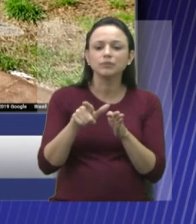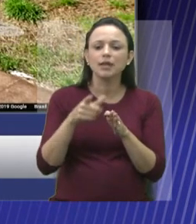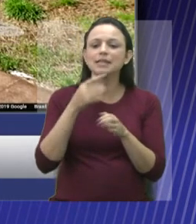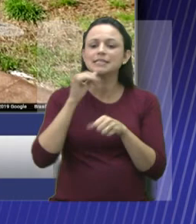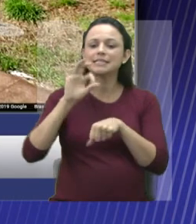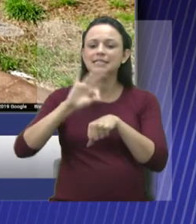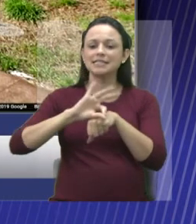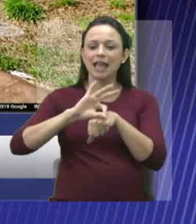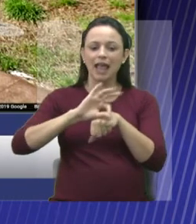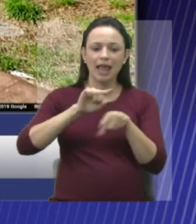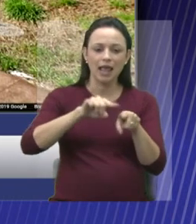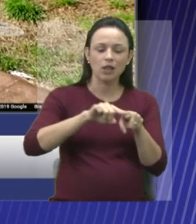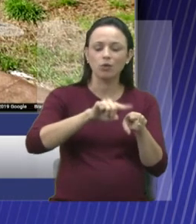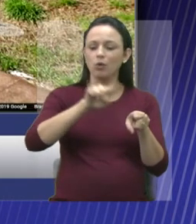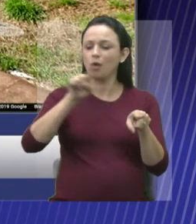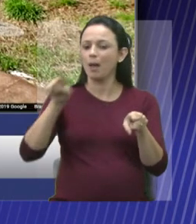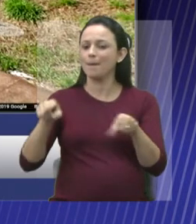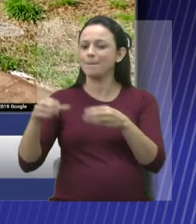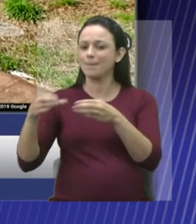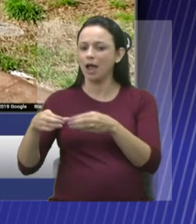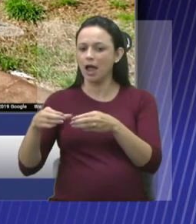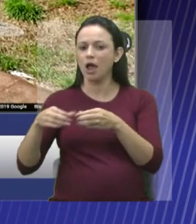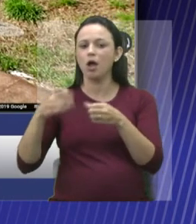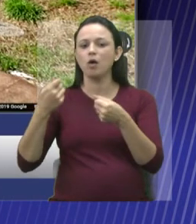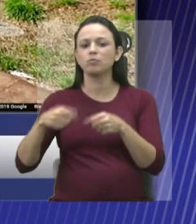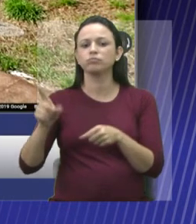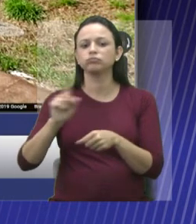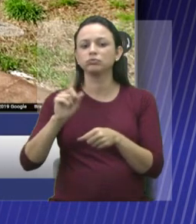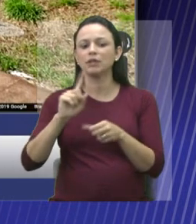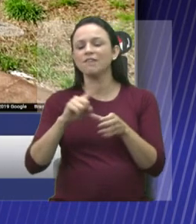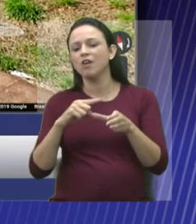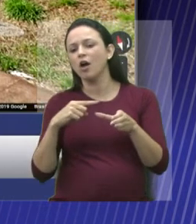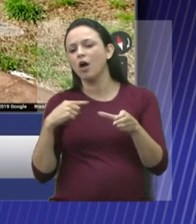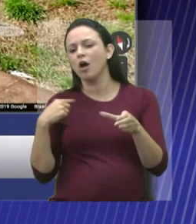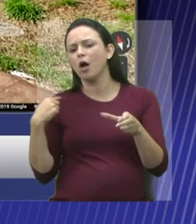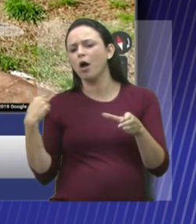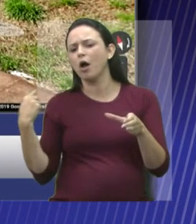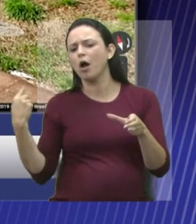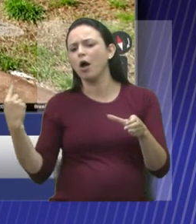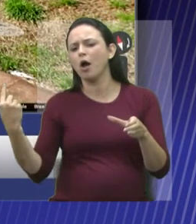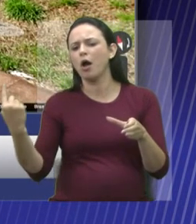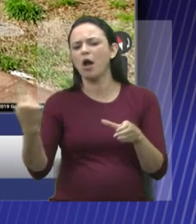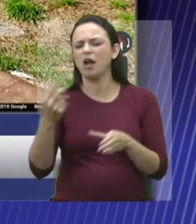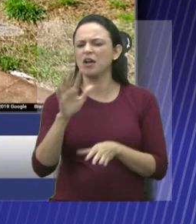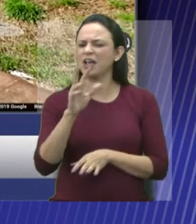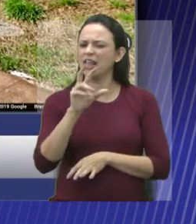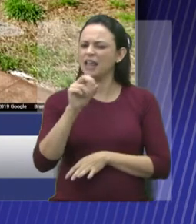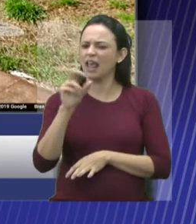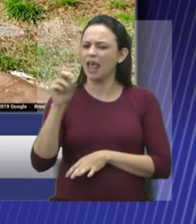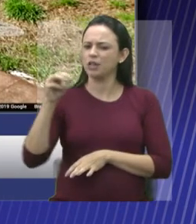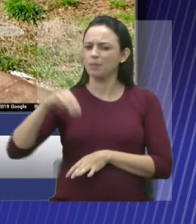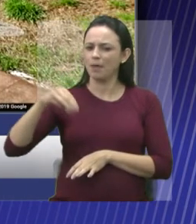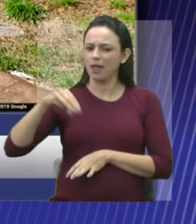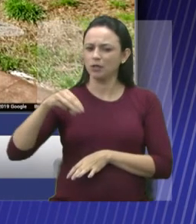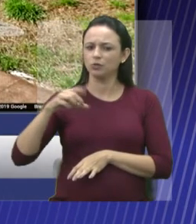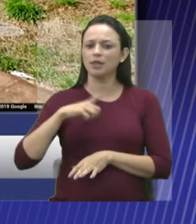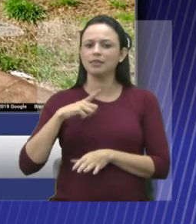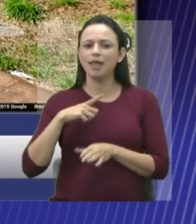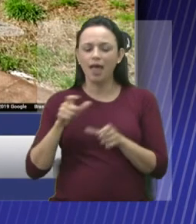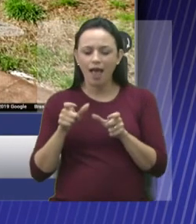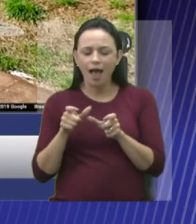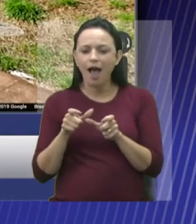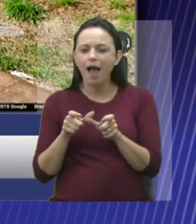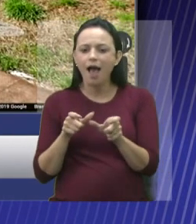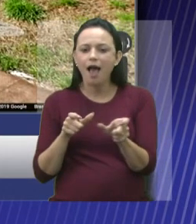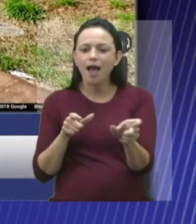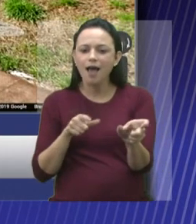centro-bairro, ao invés de dar a volta de aproximadamente em torno dos 500 metros aí, tinha uma abertura de